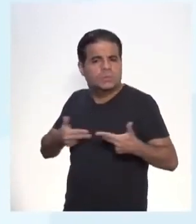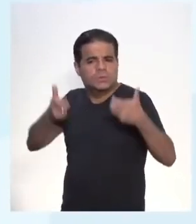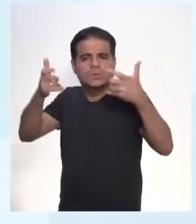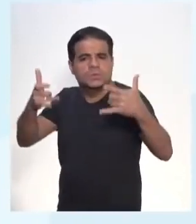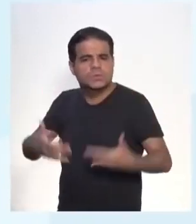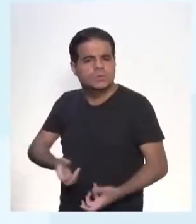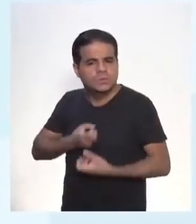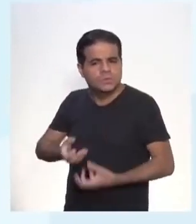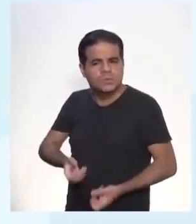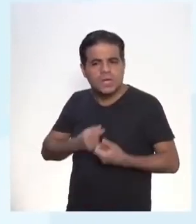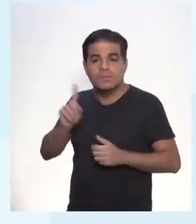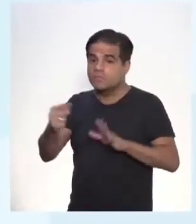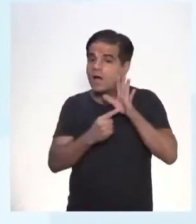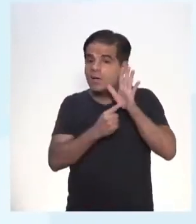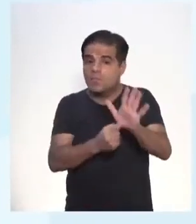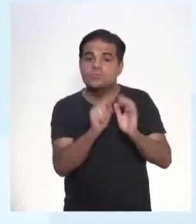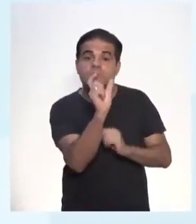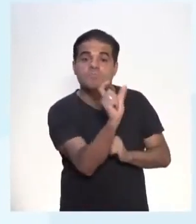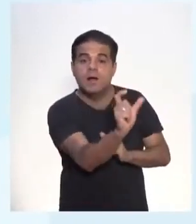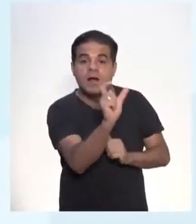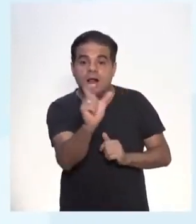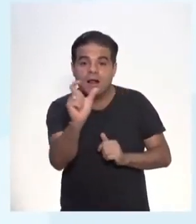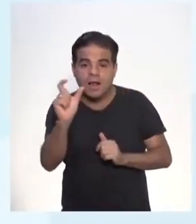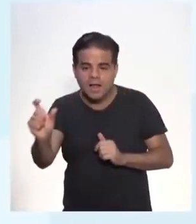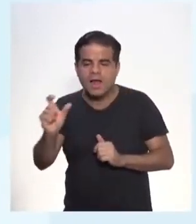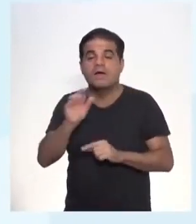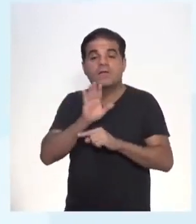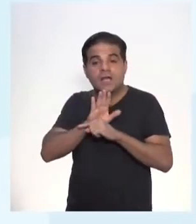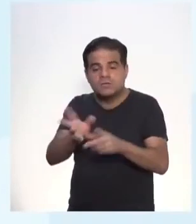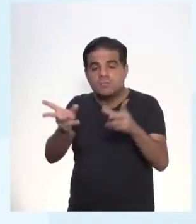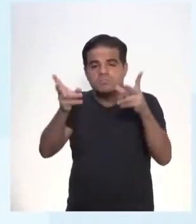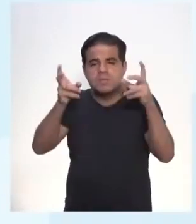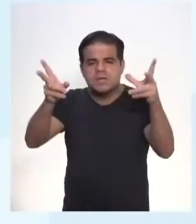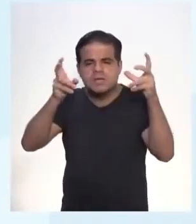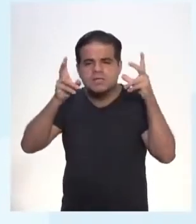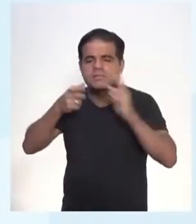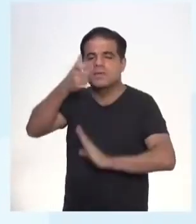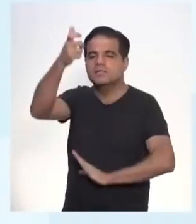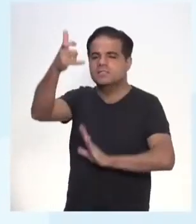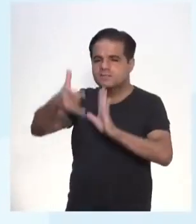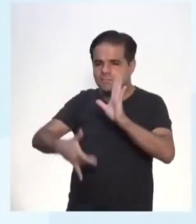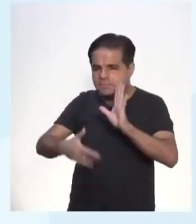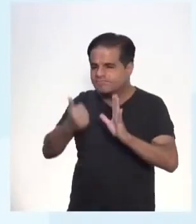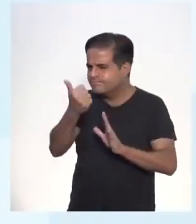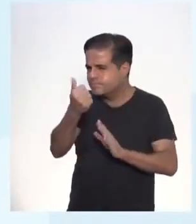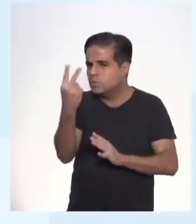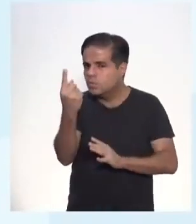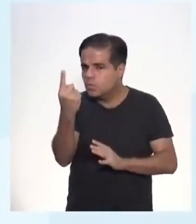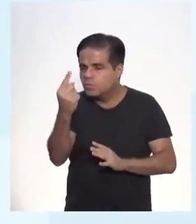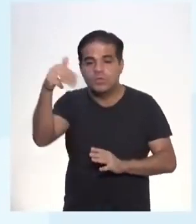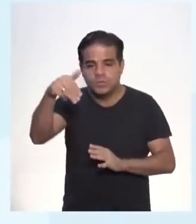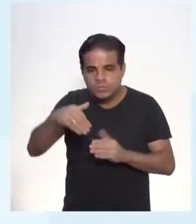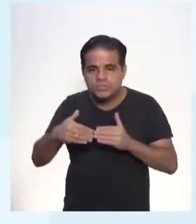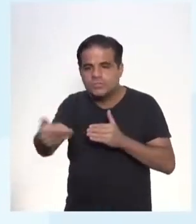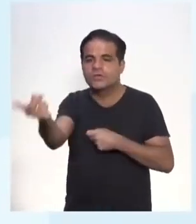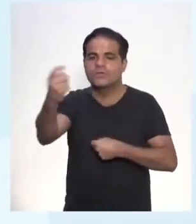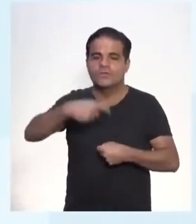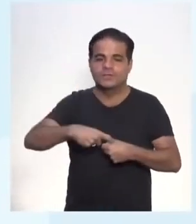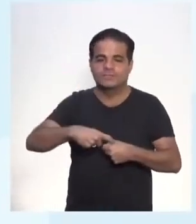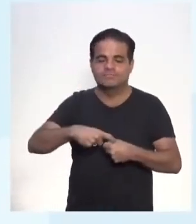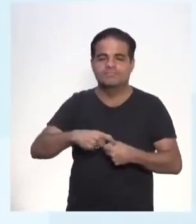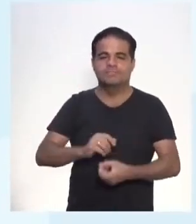poema? Aponte algumas palavras que ajudam a perceber essa descrição. Um minutinho e a gente volta.